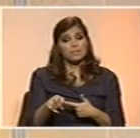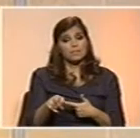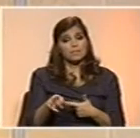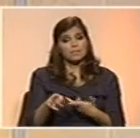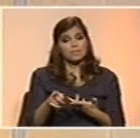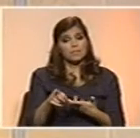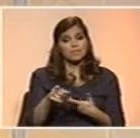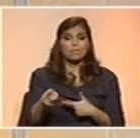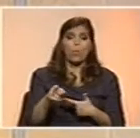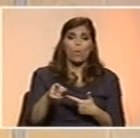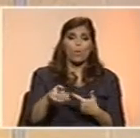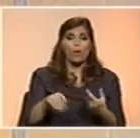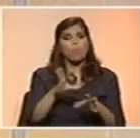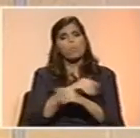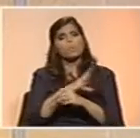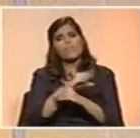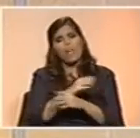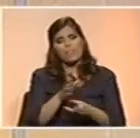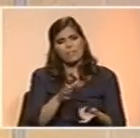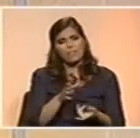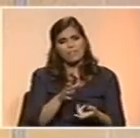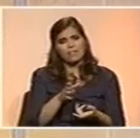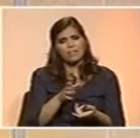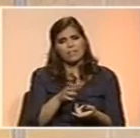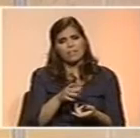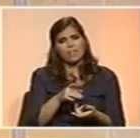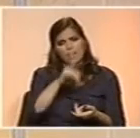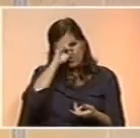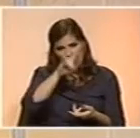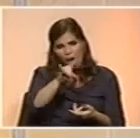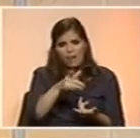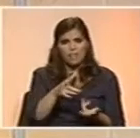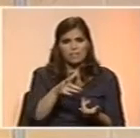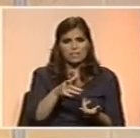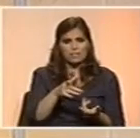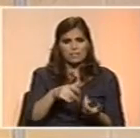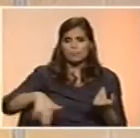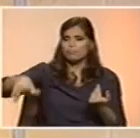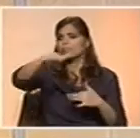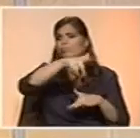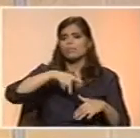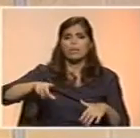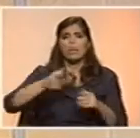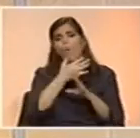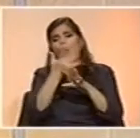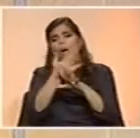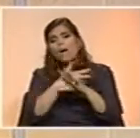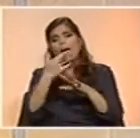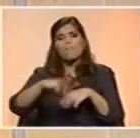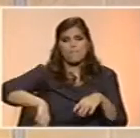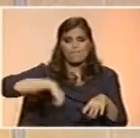do bem-estar animal, não é? Aquela publicidade das vaquinhas a pairar num campo verde, é isso